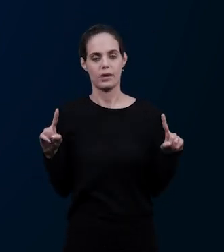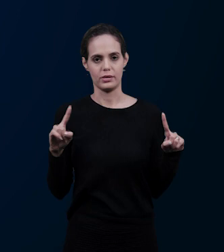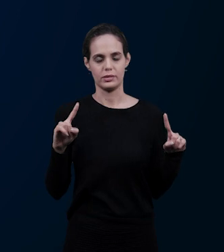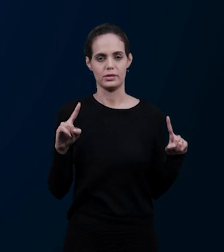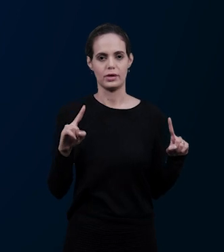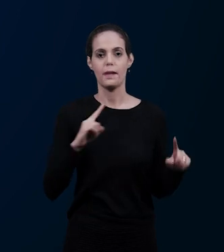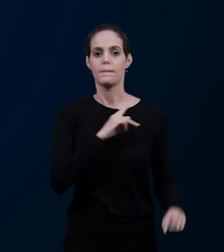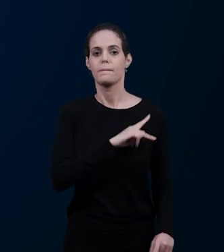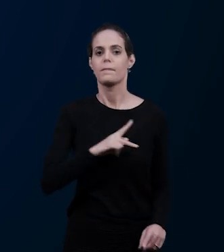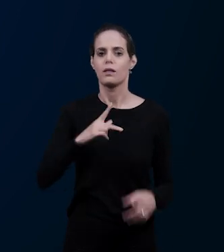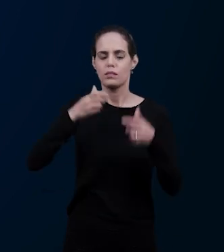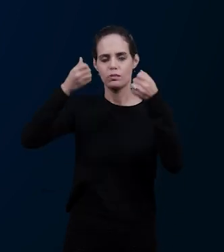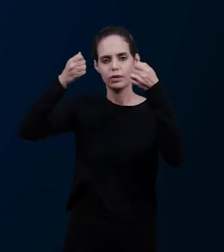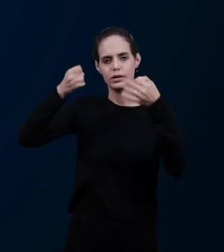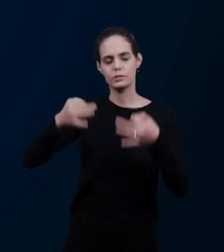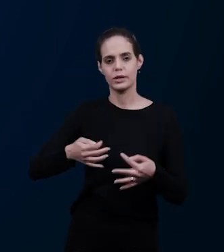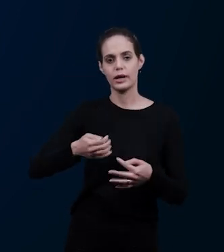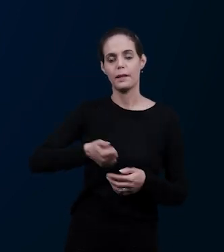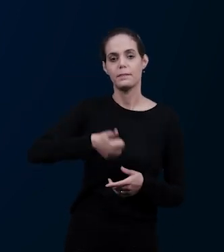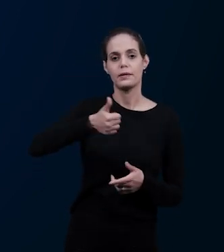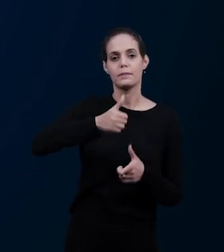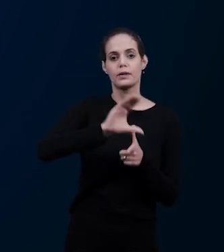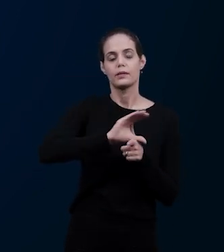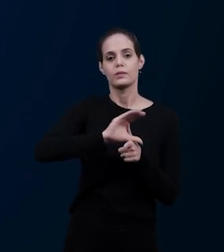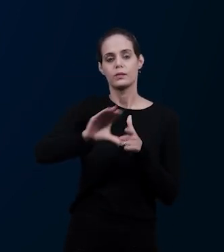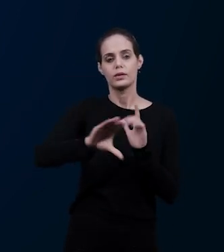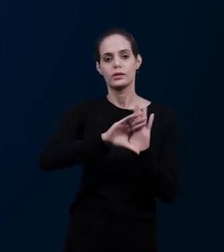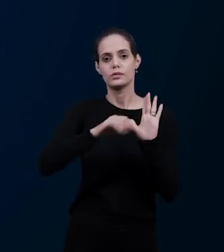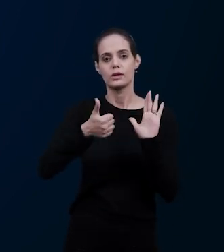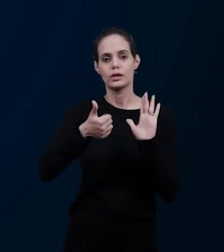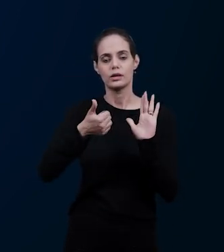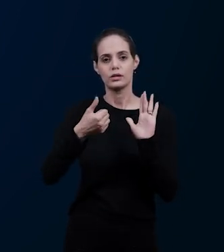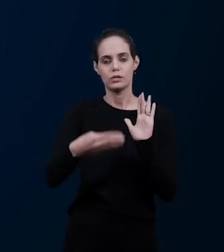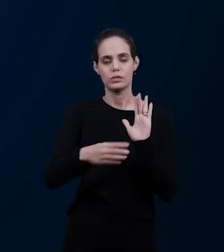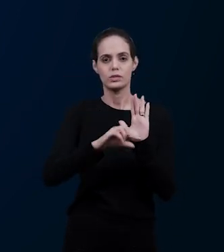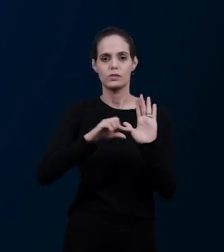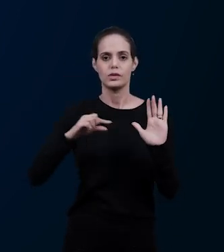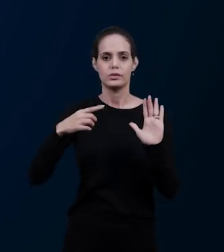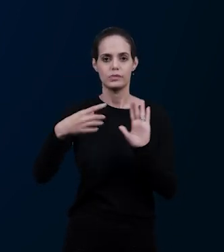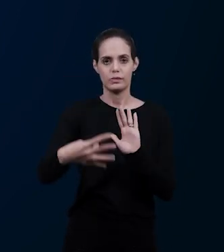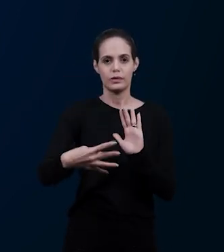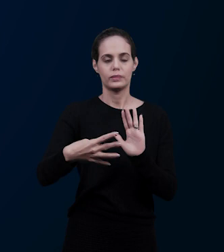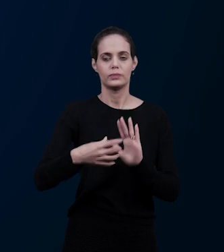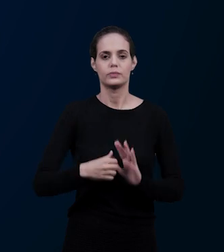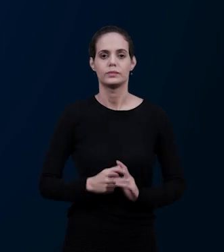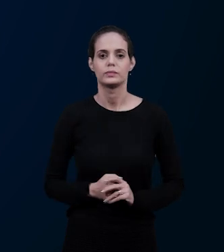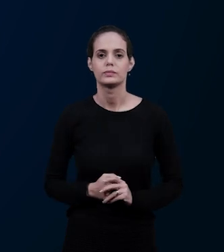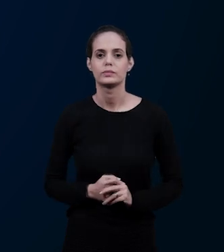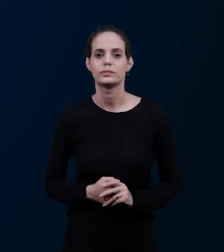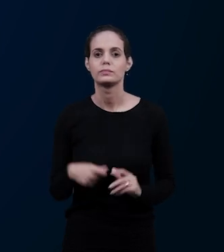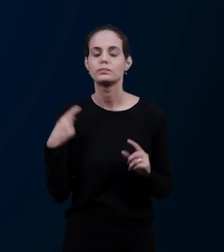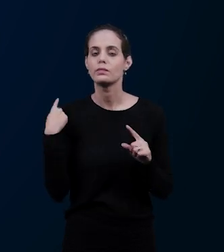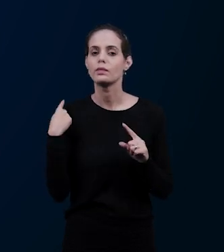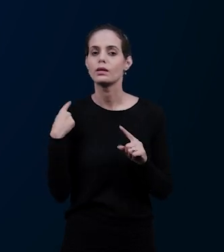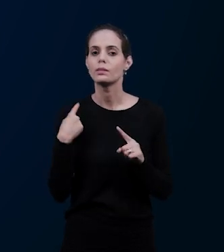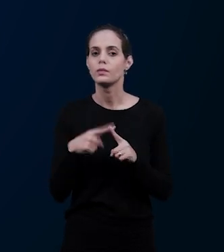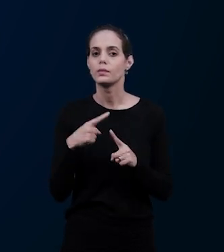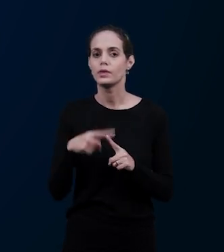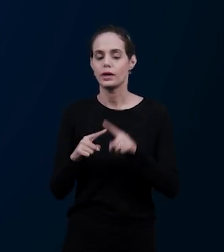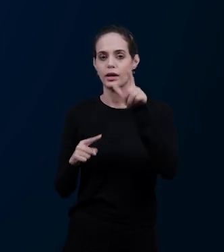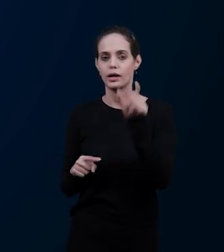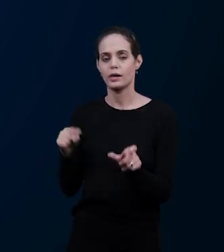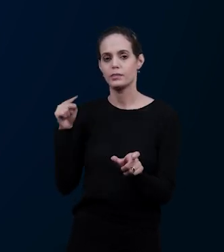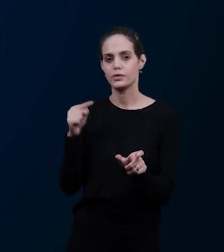vai explicar o porquê disso em 1 Coríntios 14, verso 4. O que fala